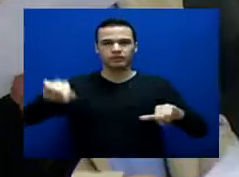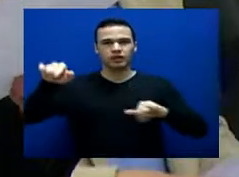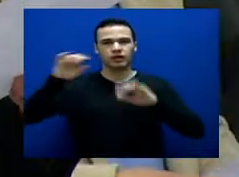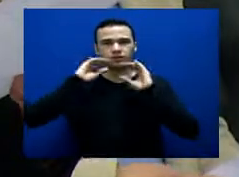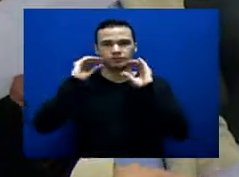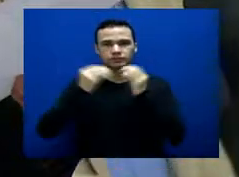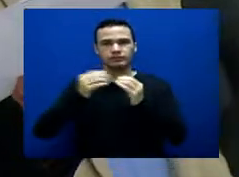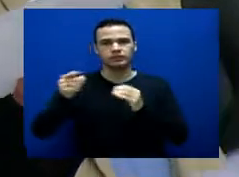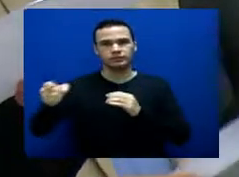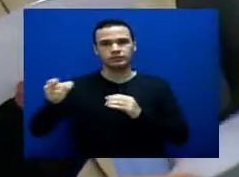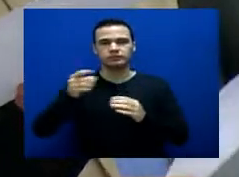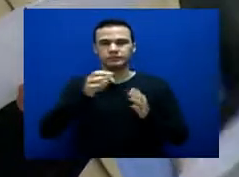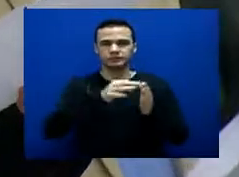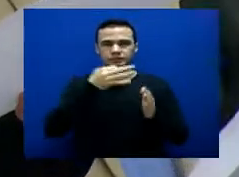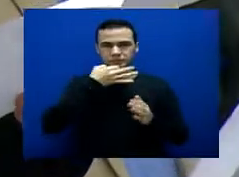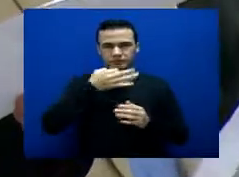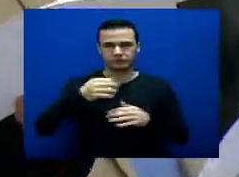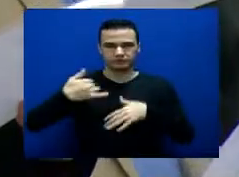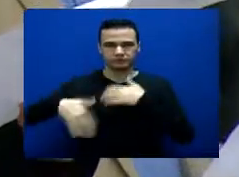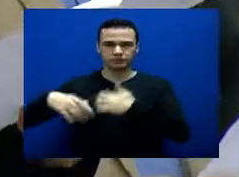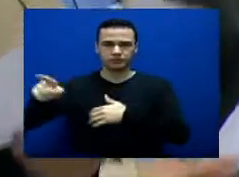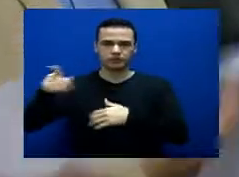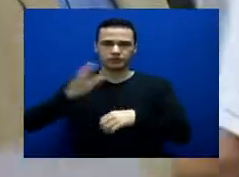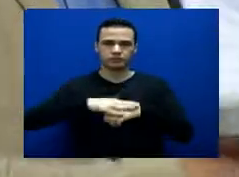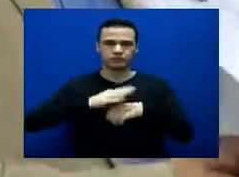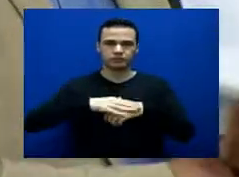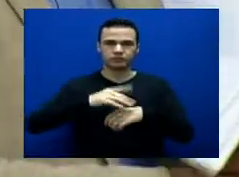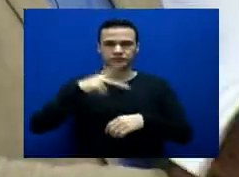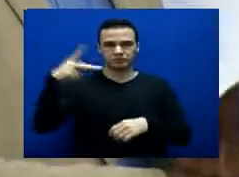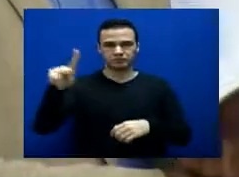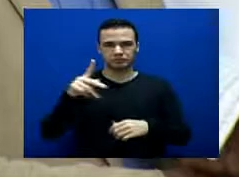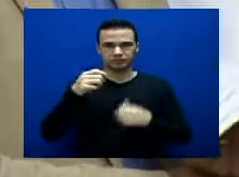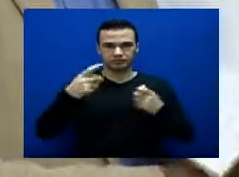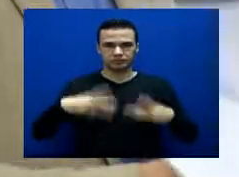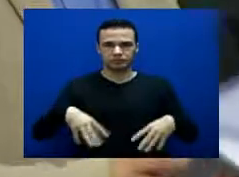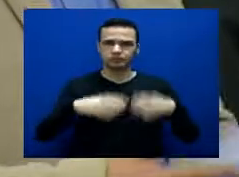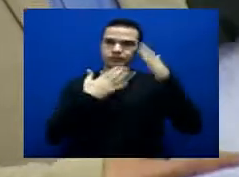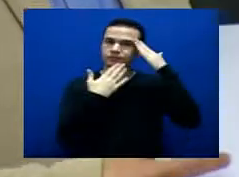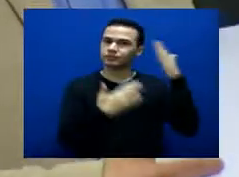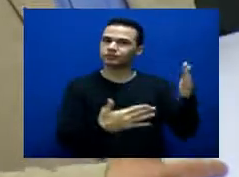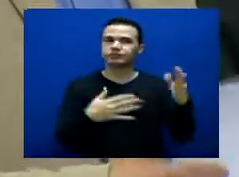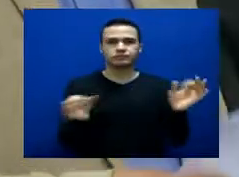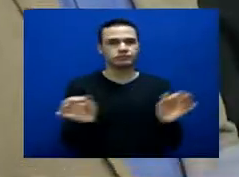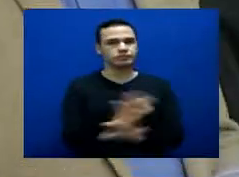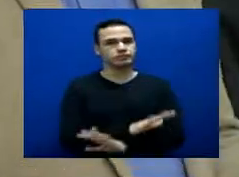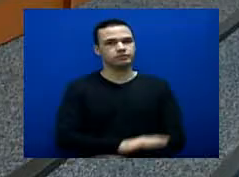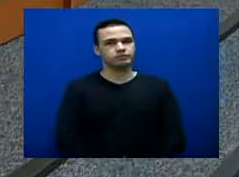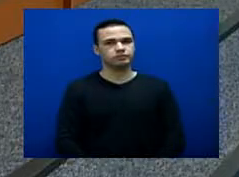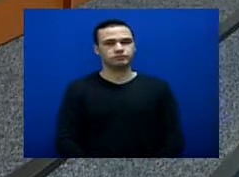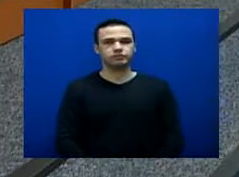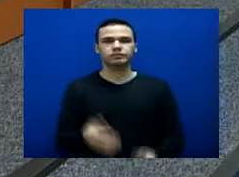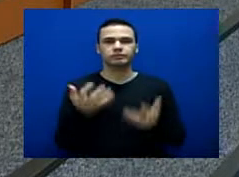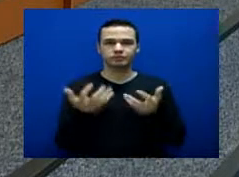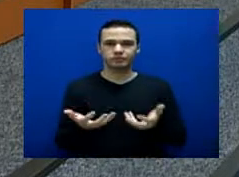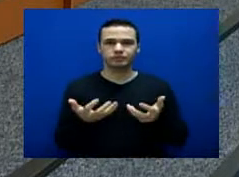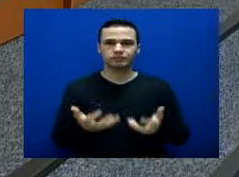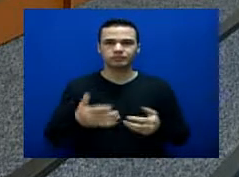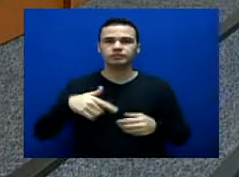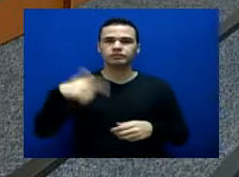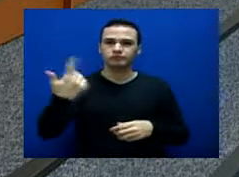Ciência, homenageado através do ofício, vereador Antônio Carlos Silvano Júnior. É isso, Manga. Obrigado. Quero fazer um voto